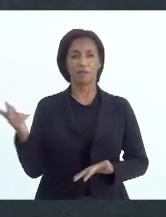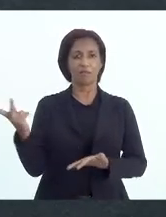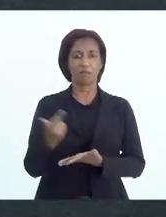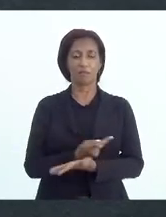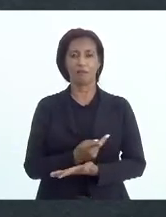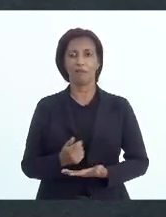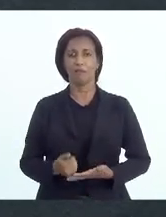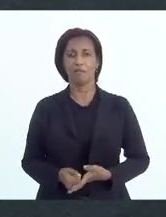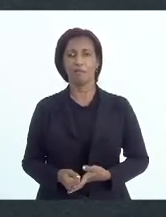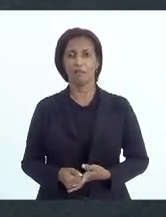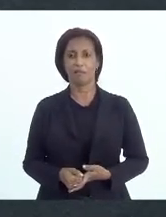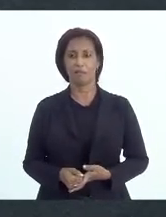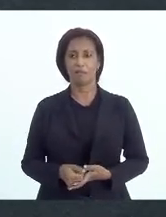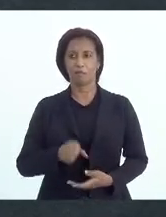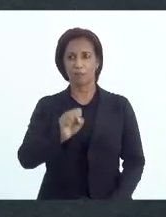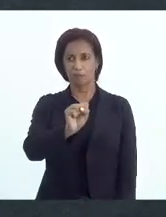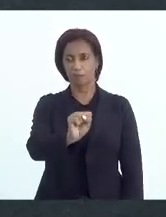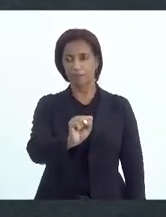na